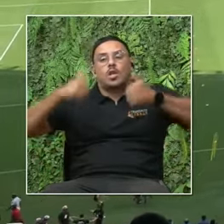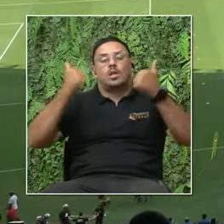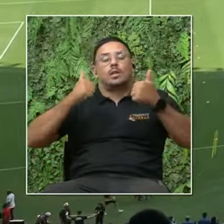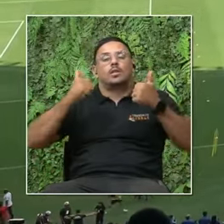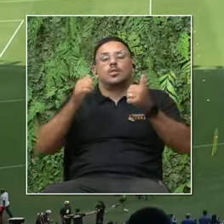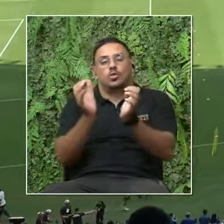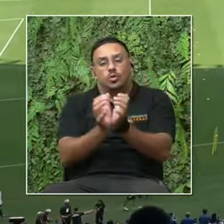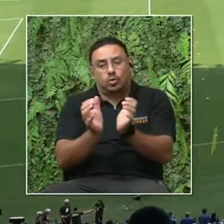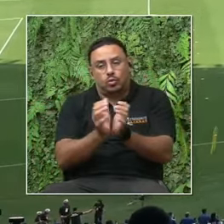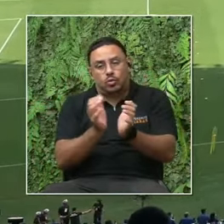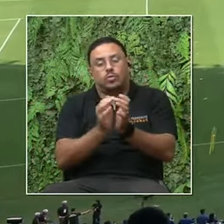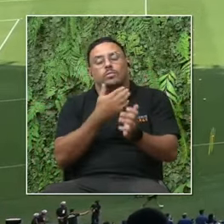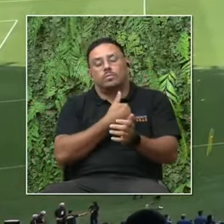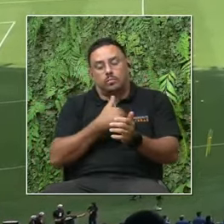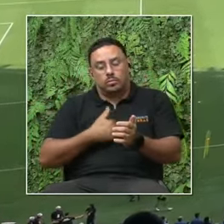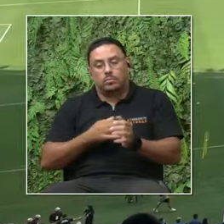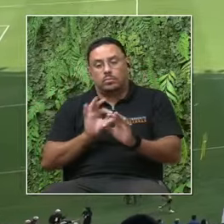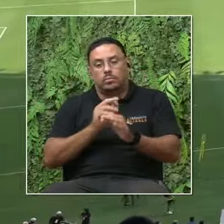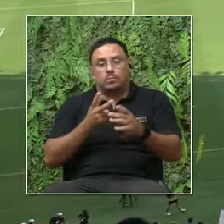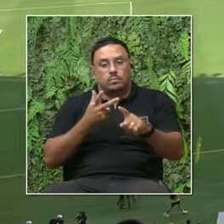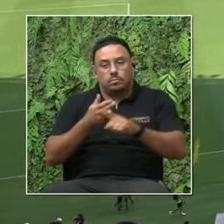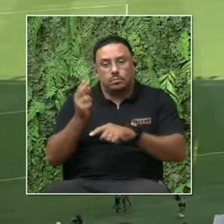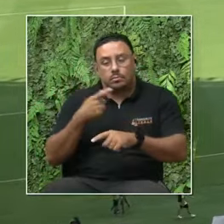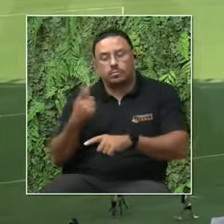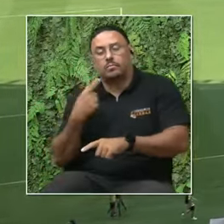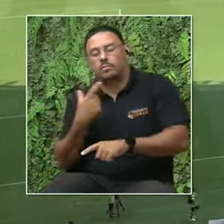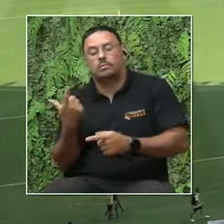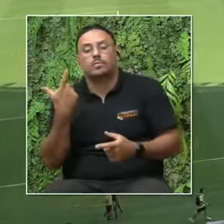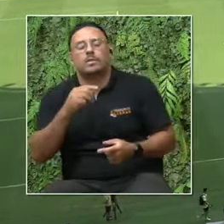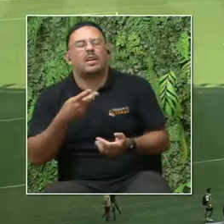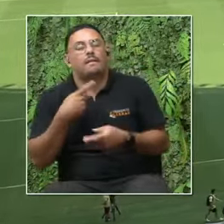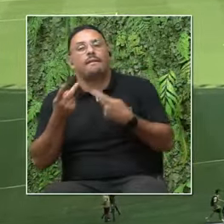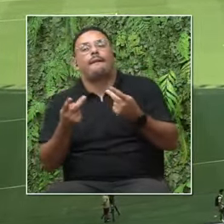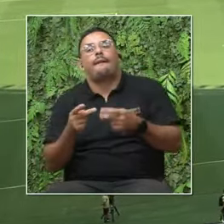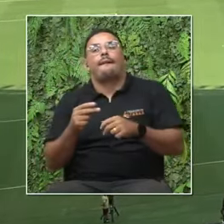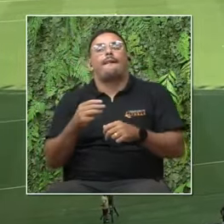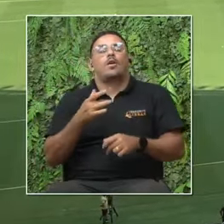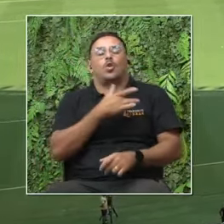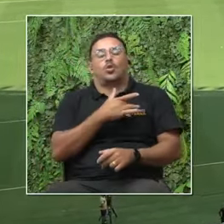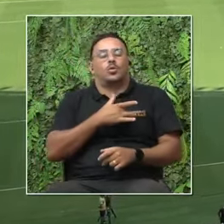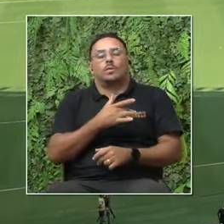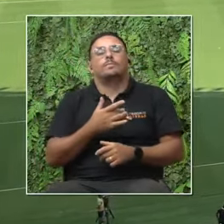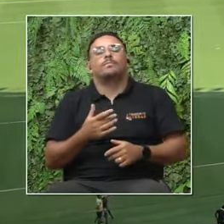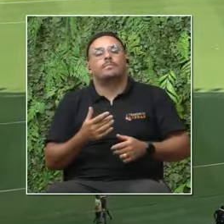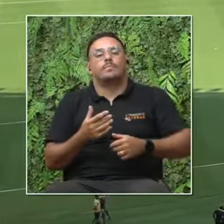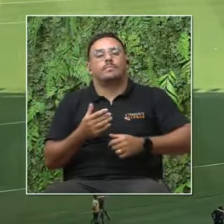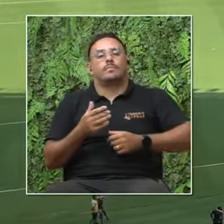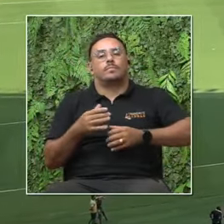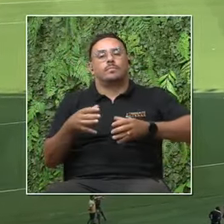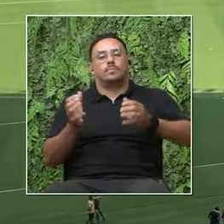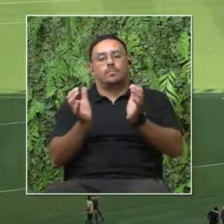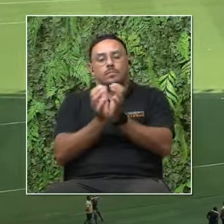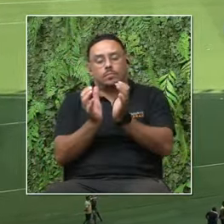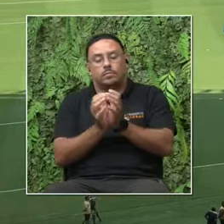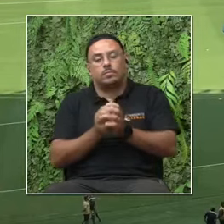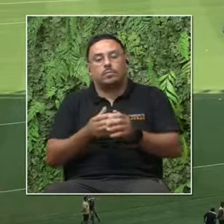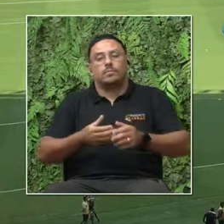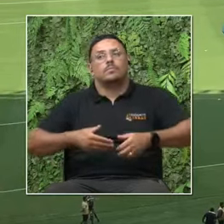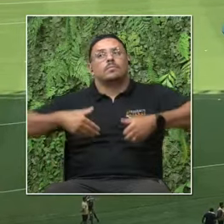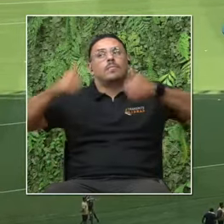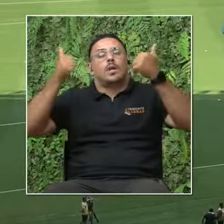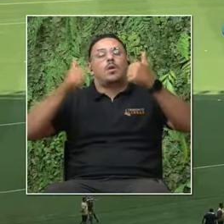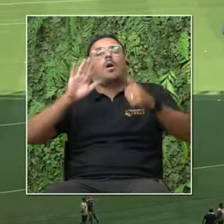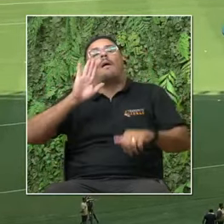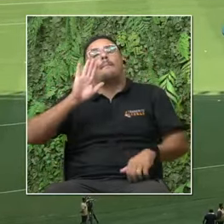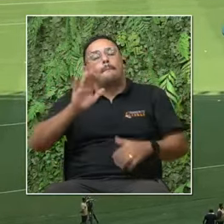Atlético ela é indiscutível em relação ao Cruzeiro né não dá pra gente começar aqui Falando Ah o Cruzeiro não o Atlético tem um elenco superior ponto final